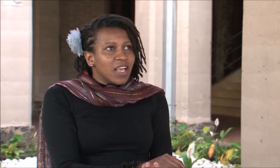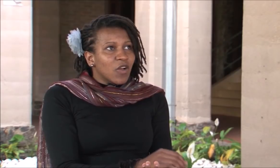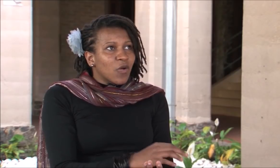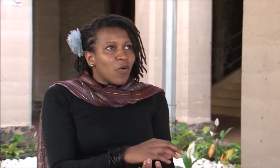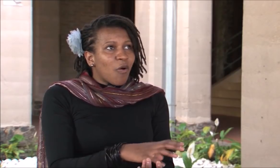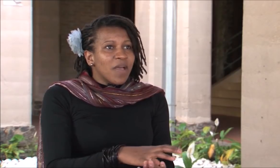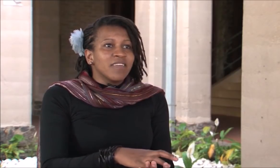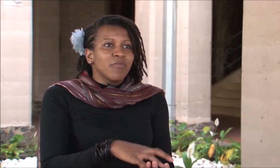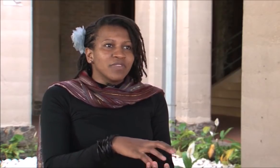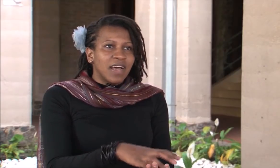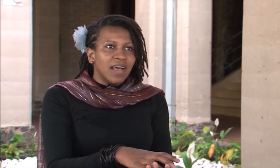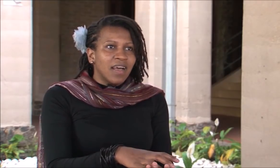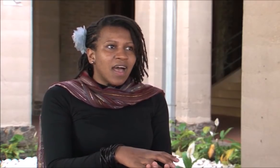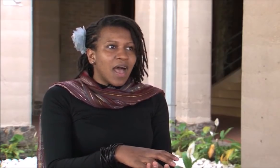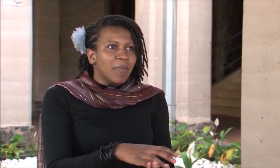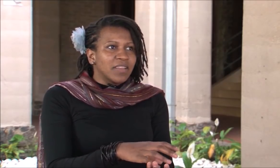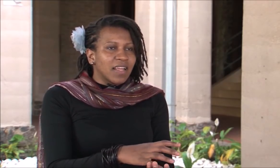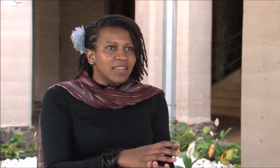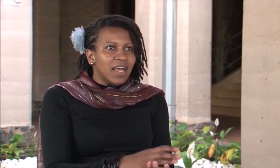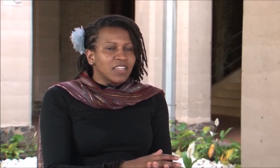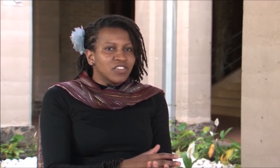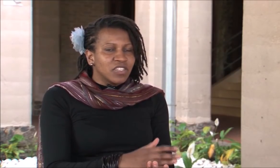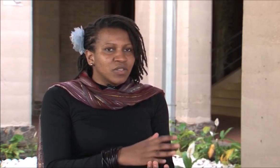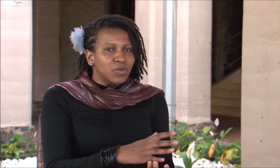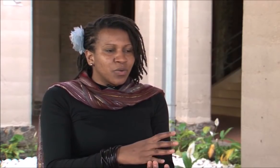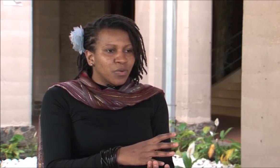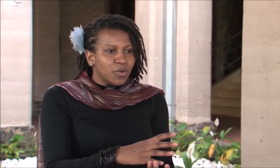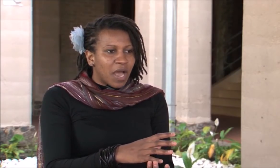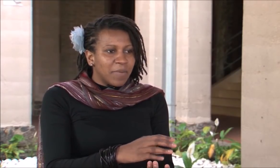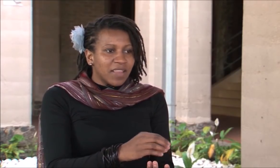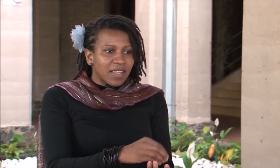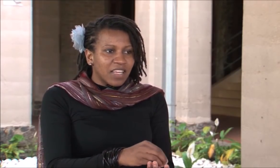que comece a mudar a mentalidade